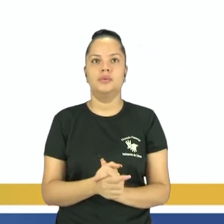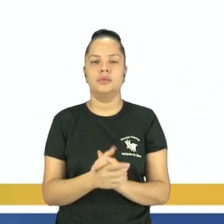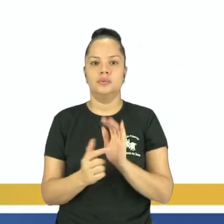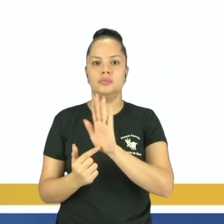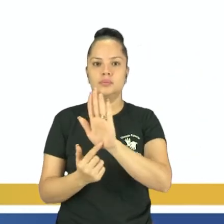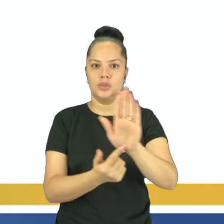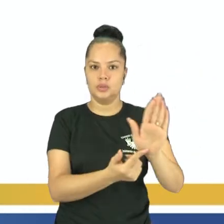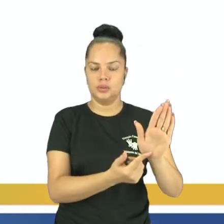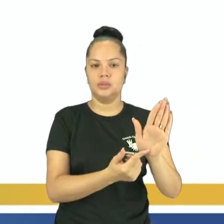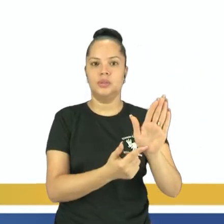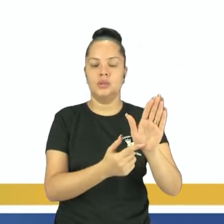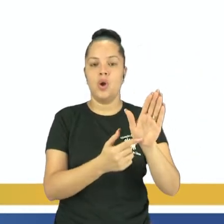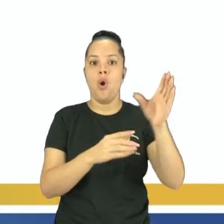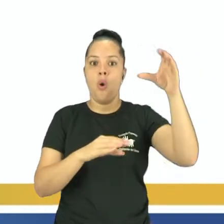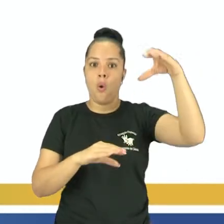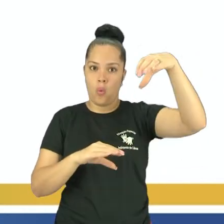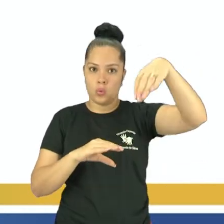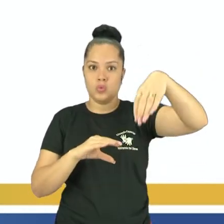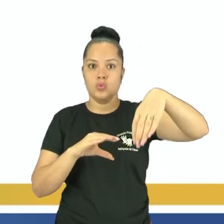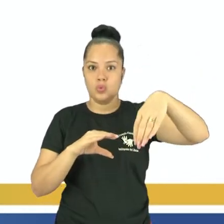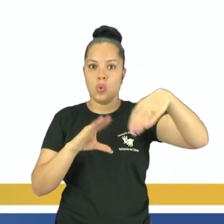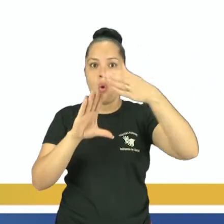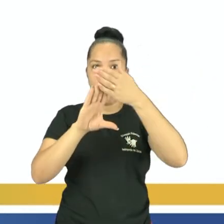os polígonos convexos, eles vão ser